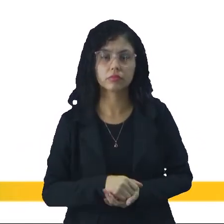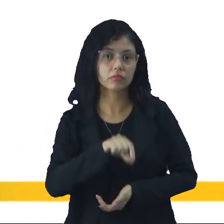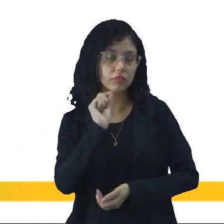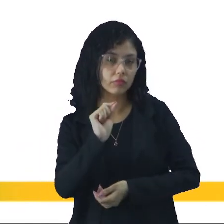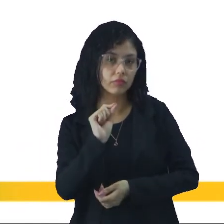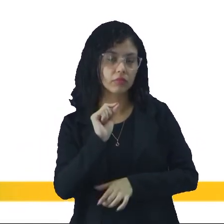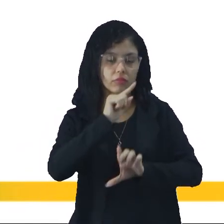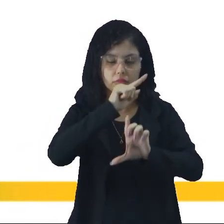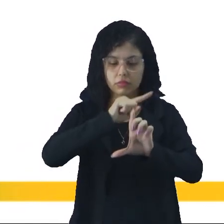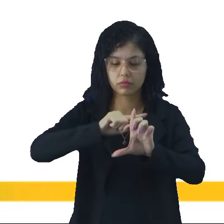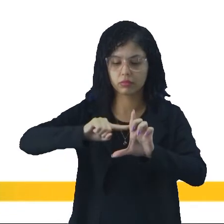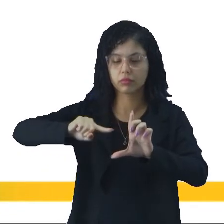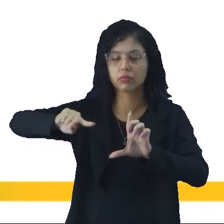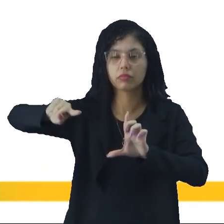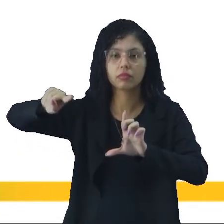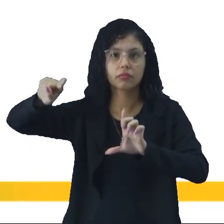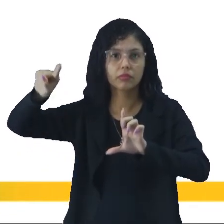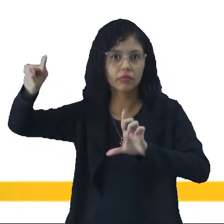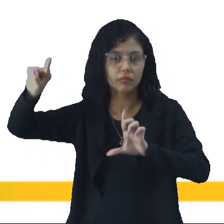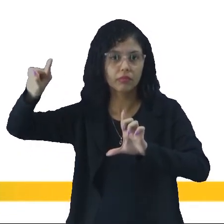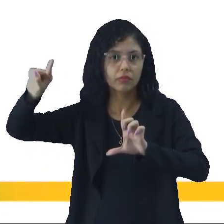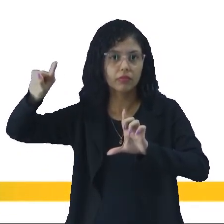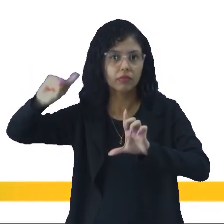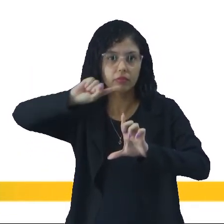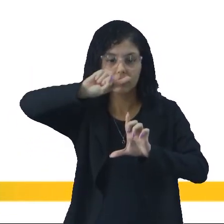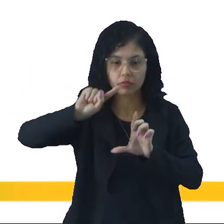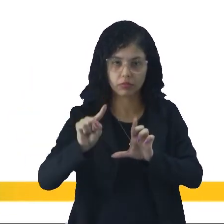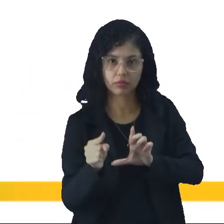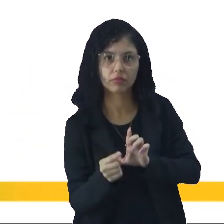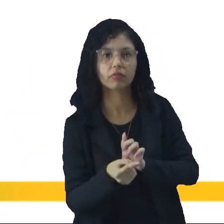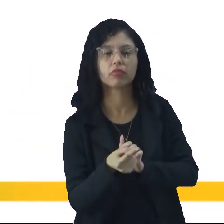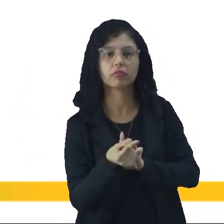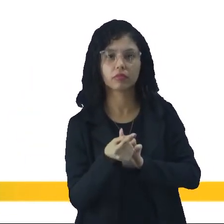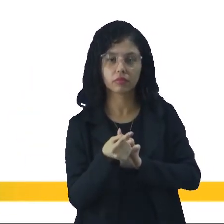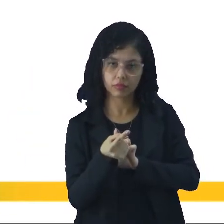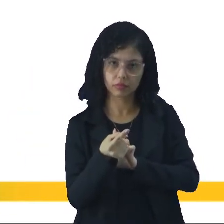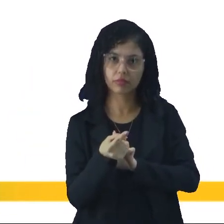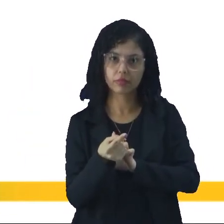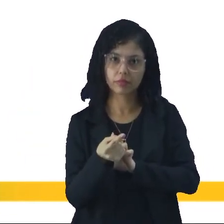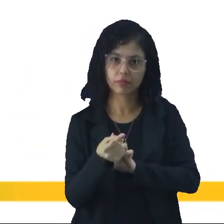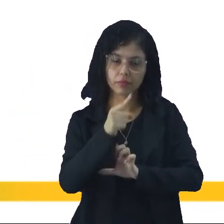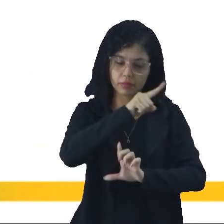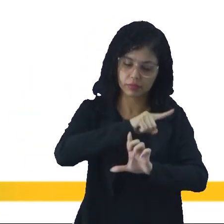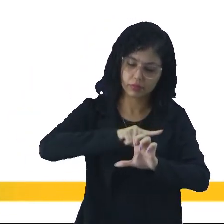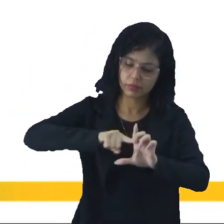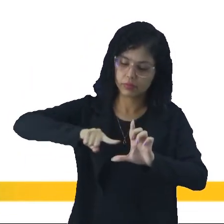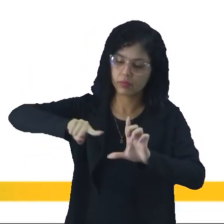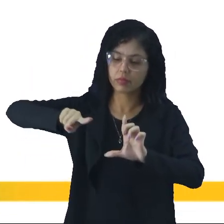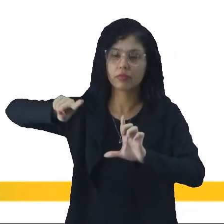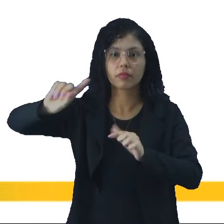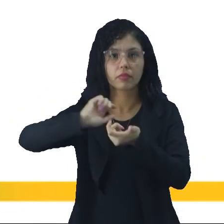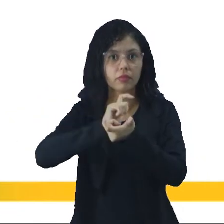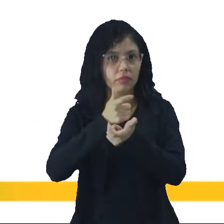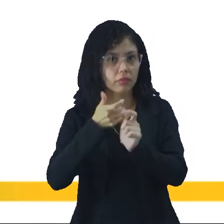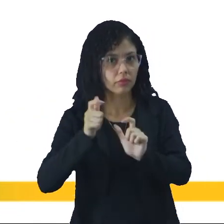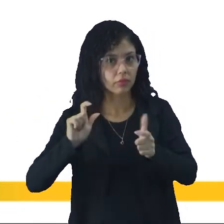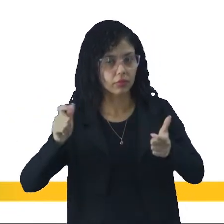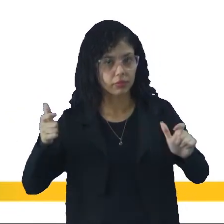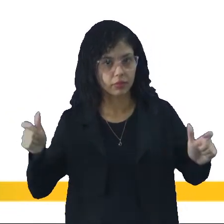Aqui eu tenho um gráfico, ó, ela está partindo de 1.000 e é uma curva em crescimento,